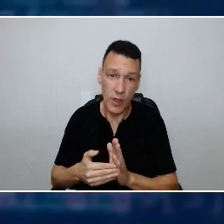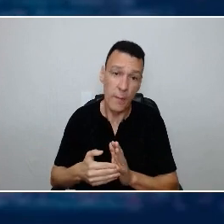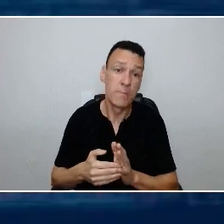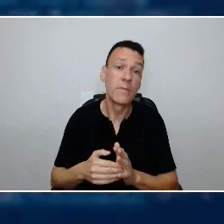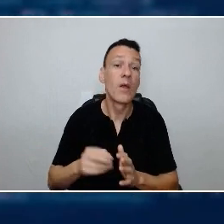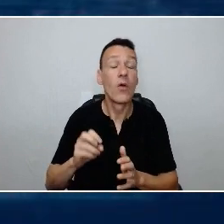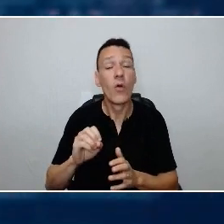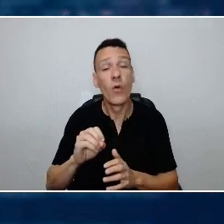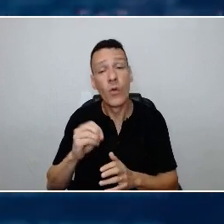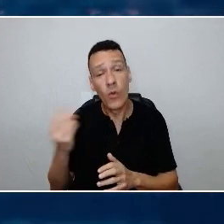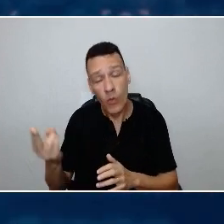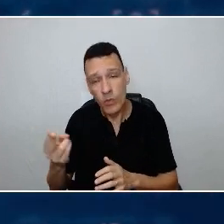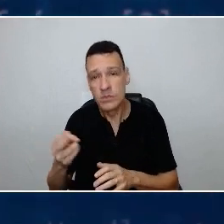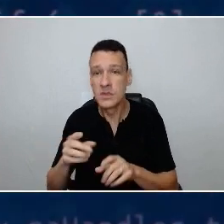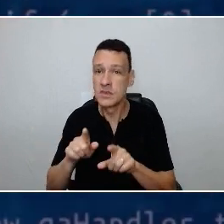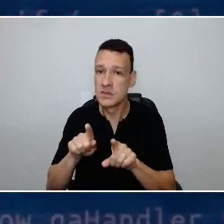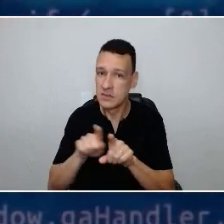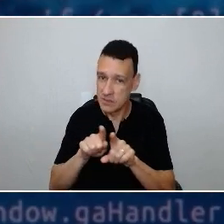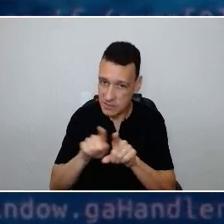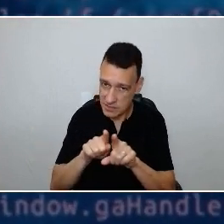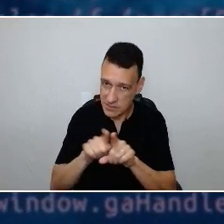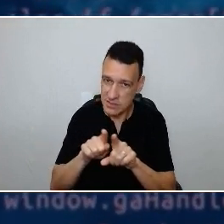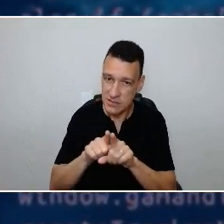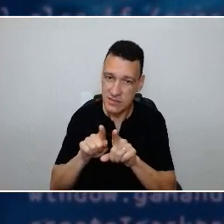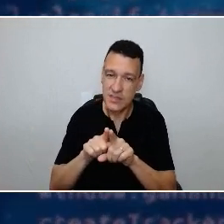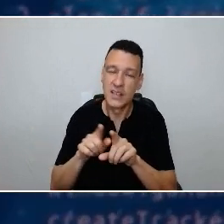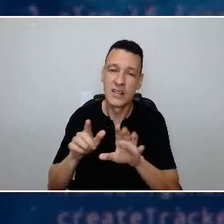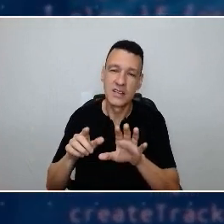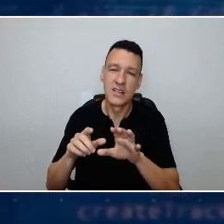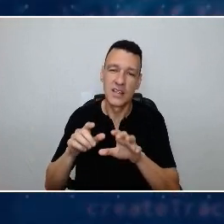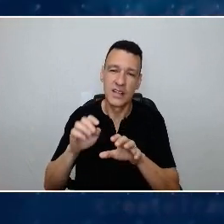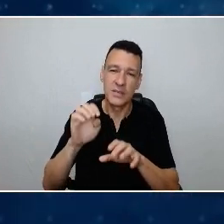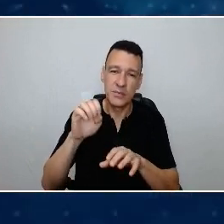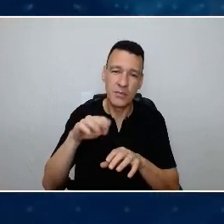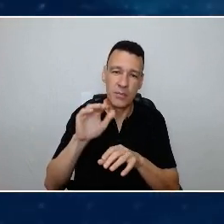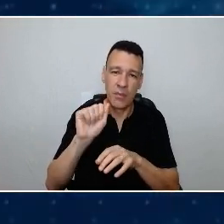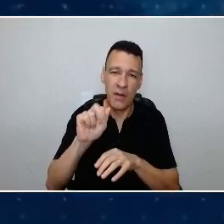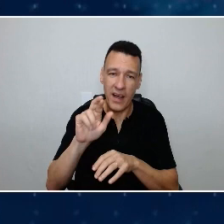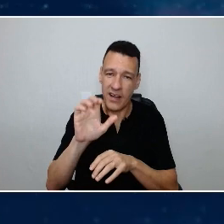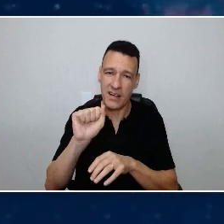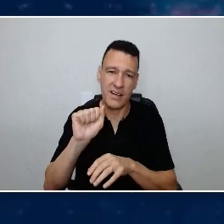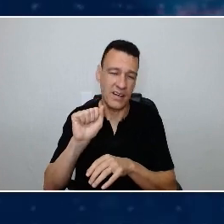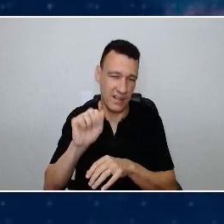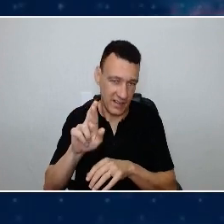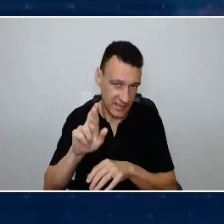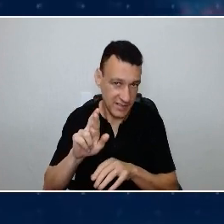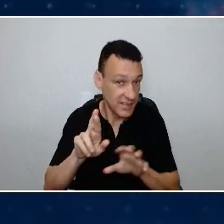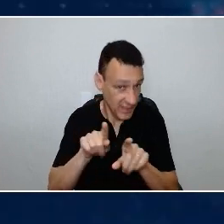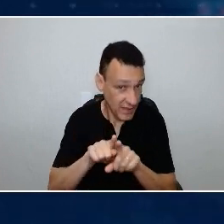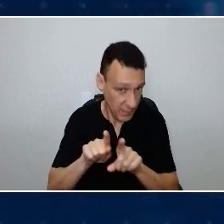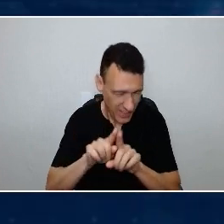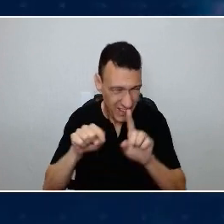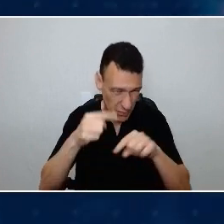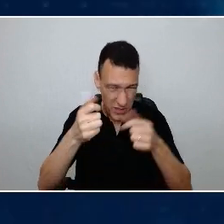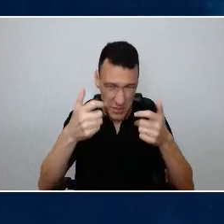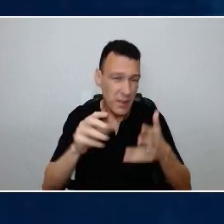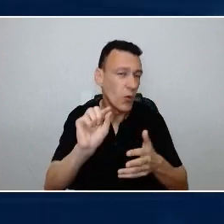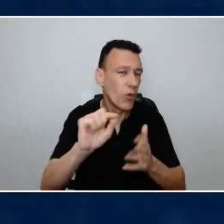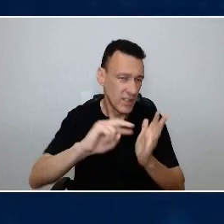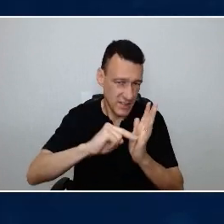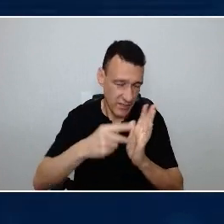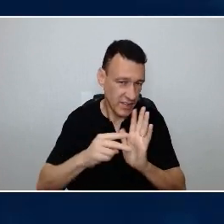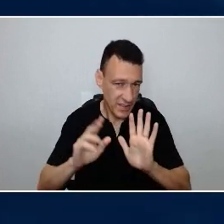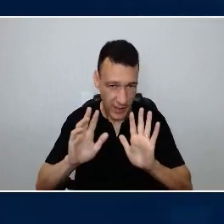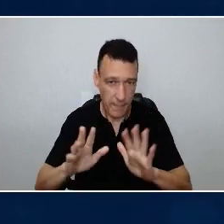pouco um pouquinho mais sobre isso e os padrões identificar o padrão de acesso e aplicar ele né Para justamente você não cair no